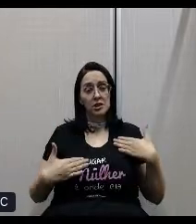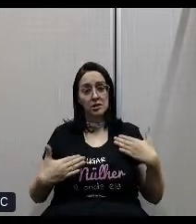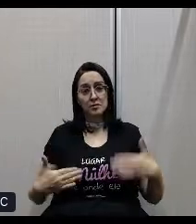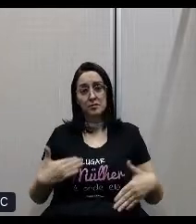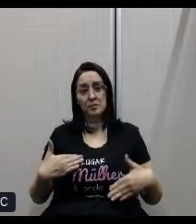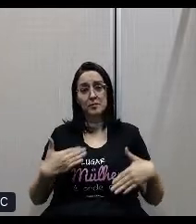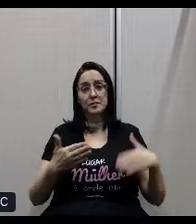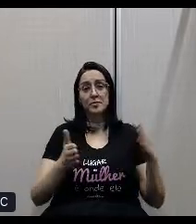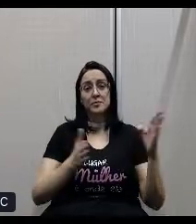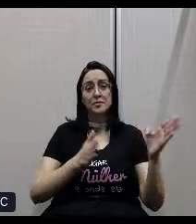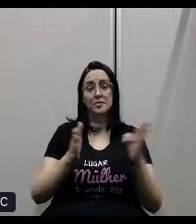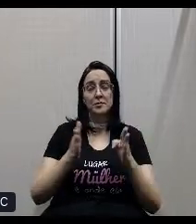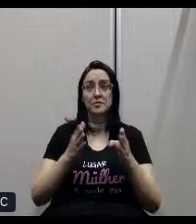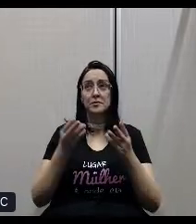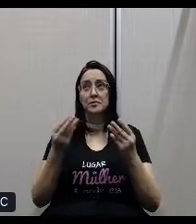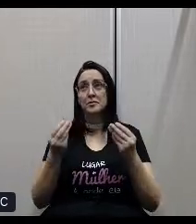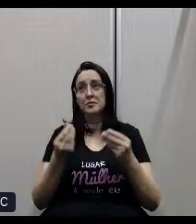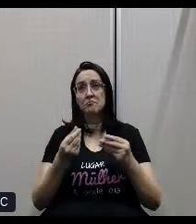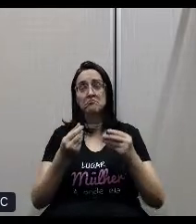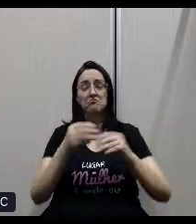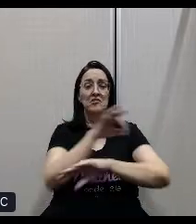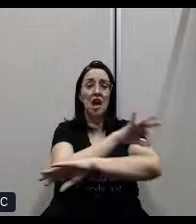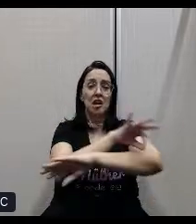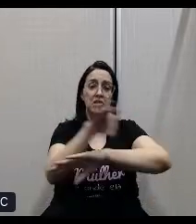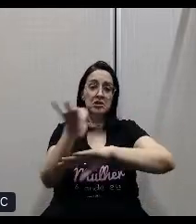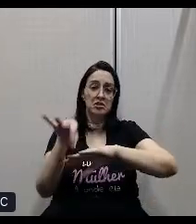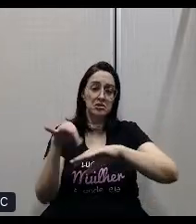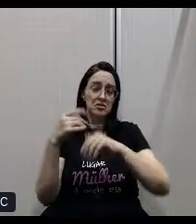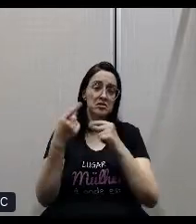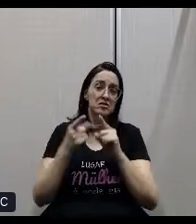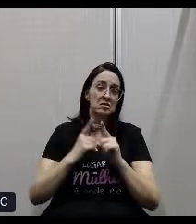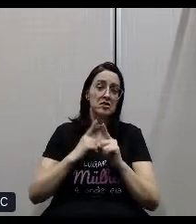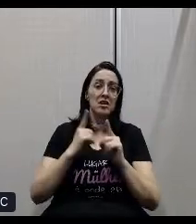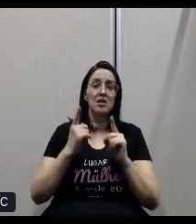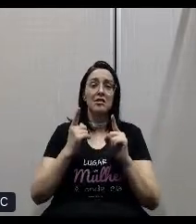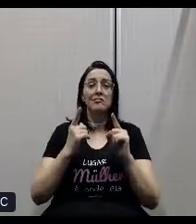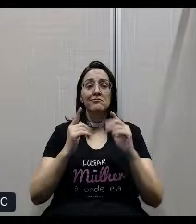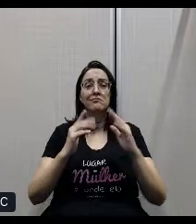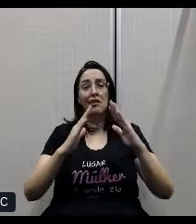acessibilidade arquitetônica, então a gente tem elevador, escada